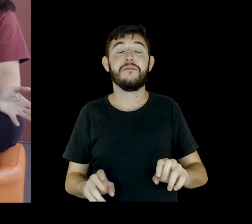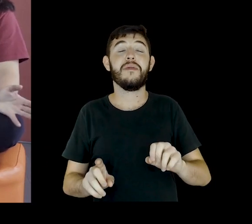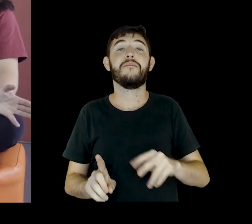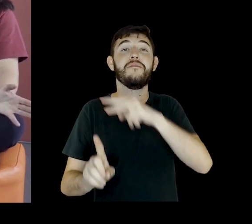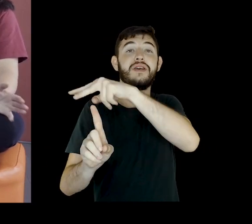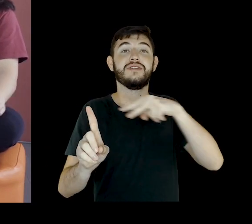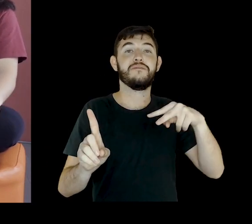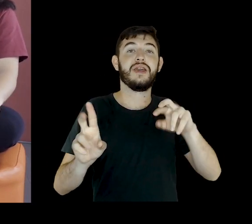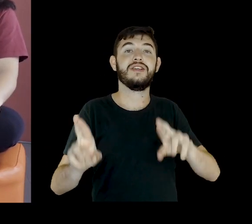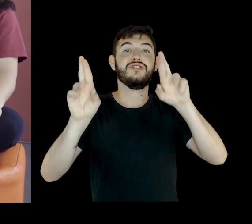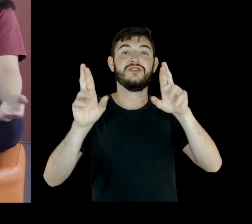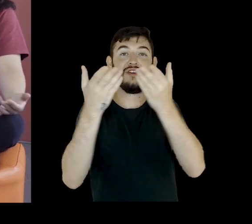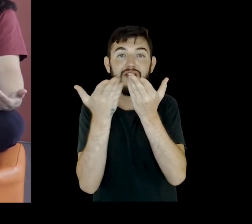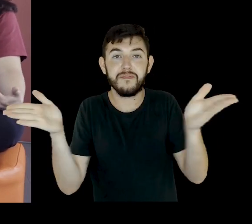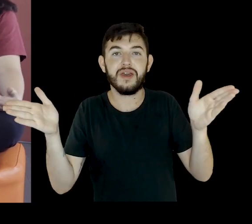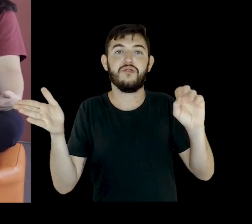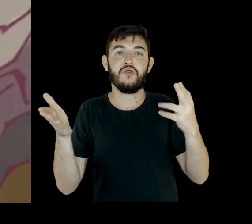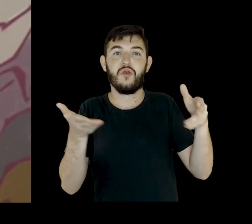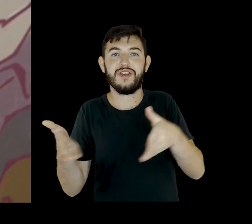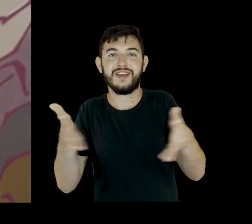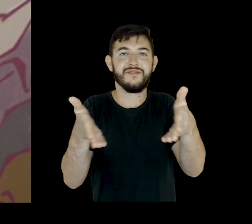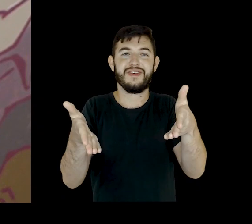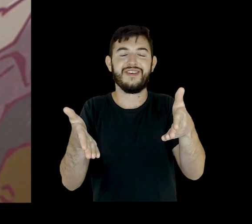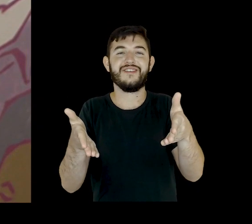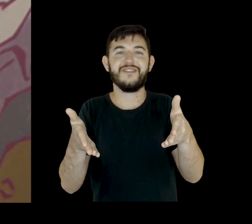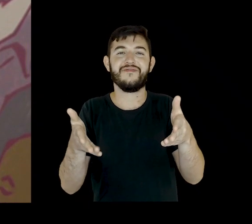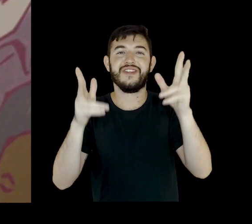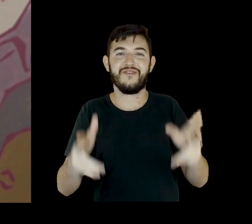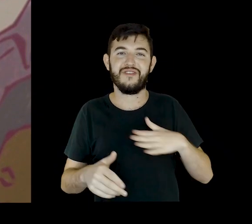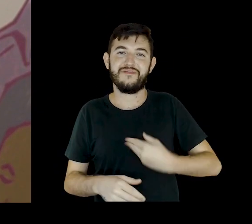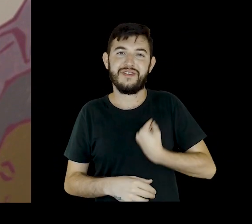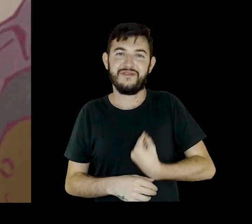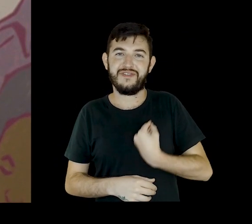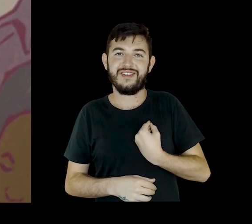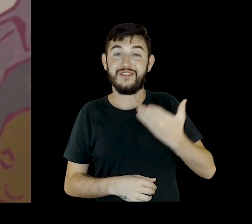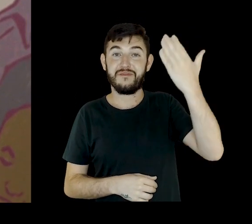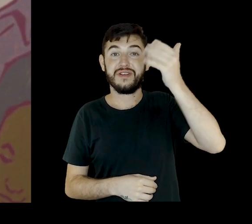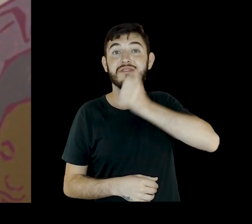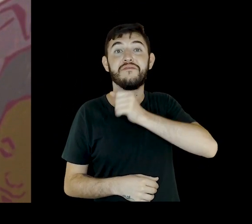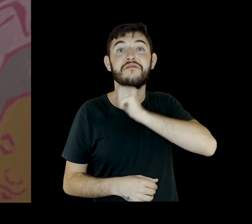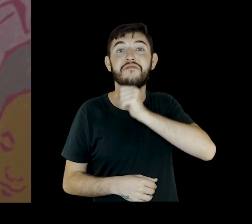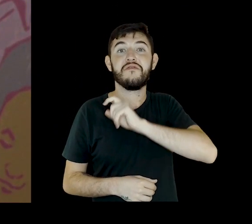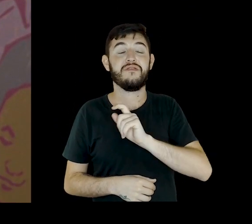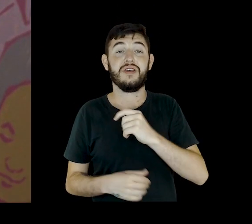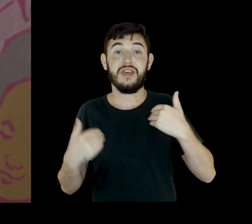e caminhos, como foi para mim. A minha avó, quando eu, né, não era nascida ainda,